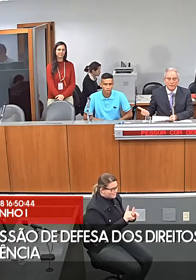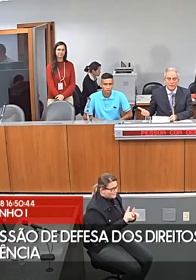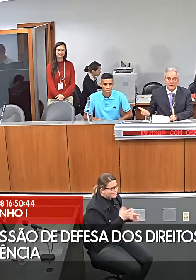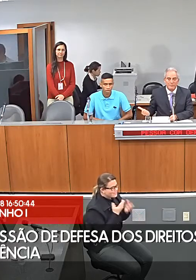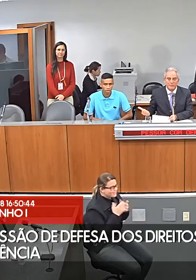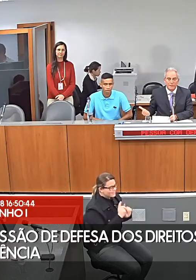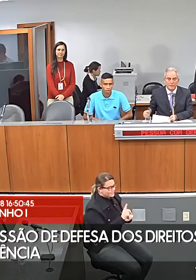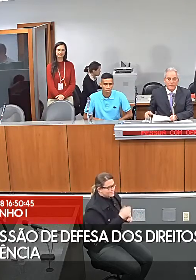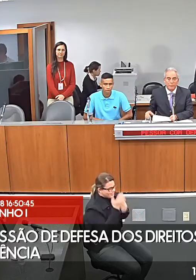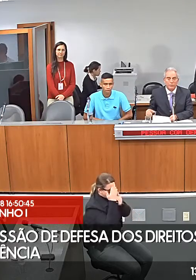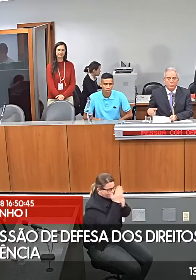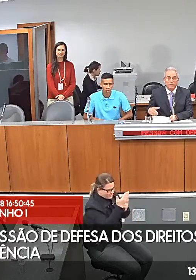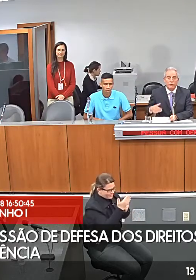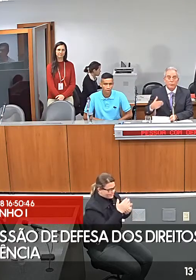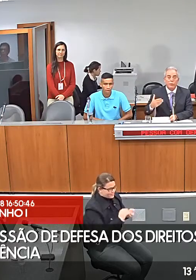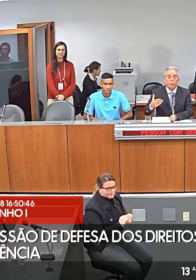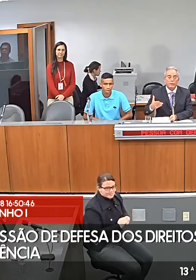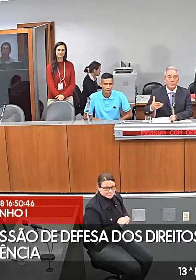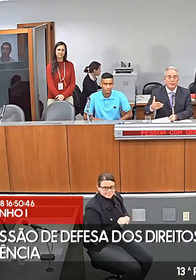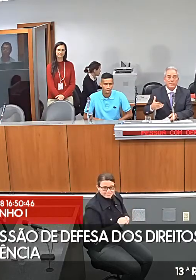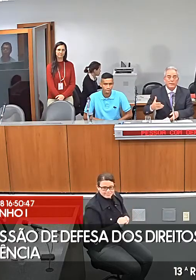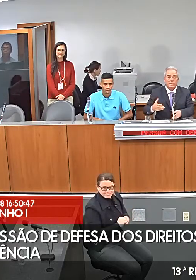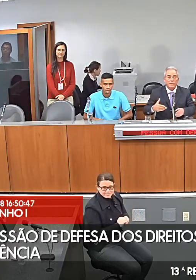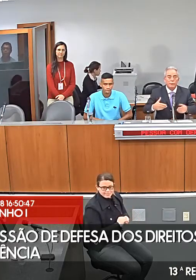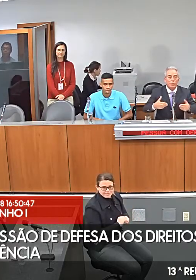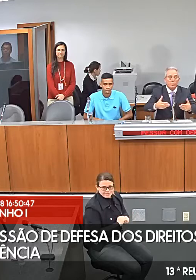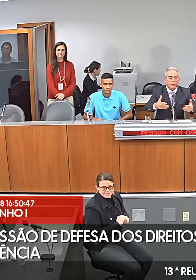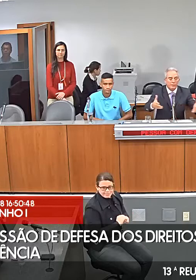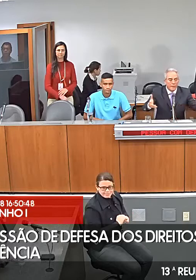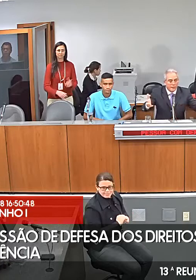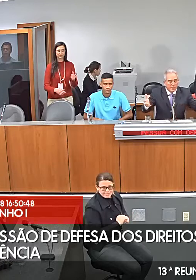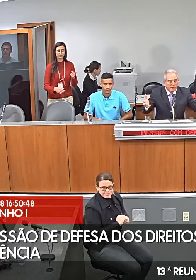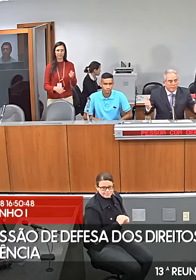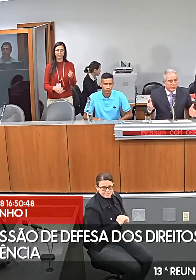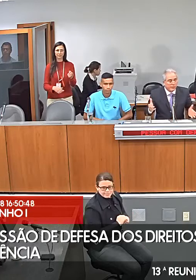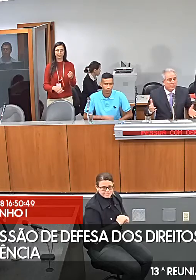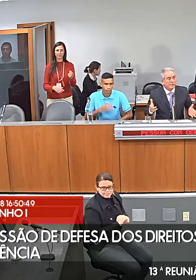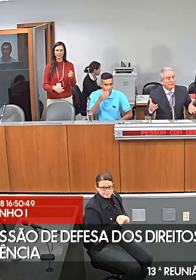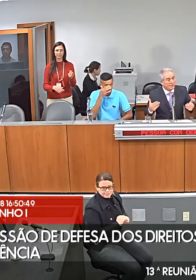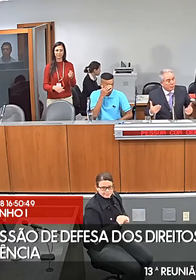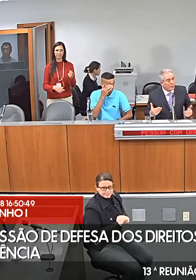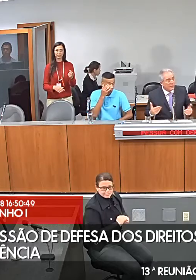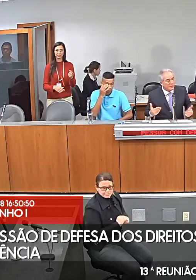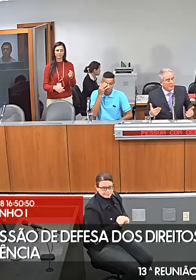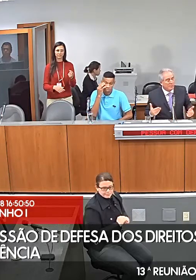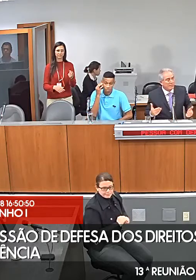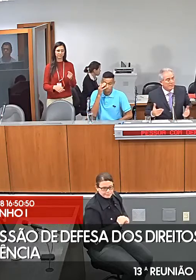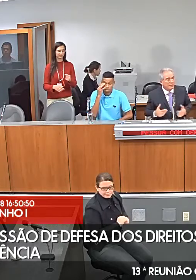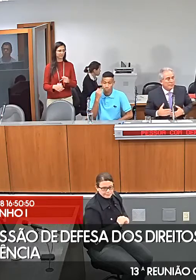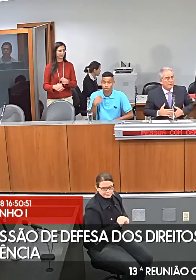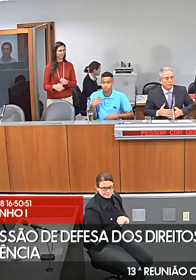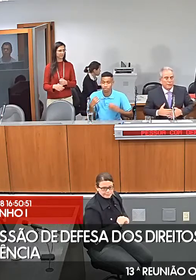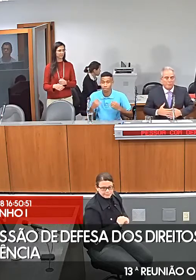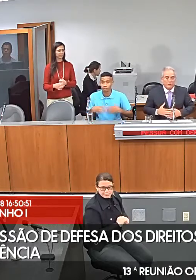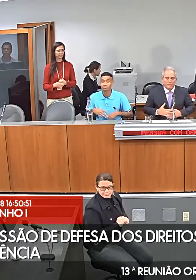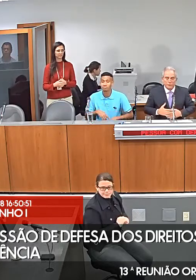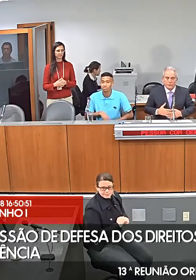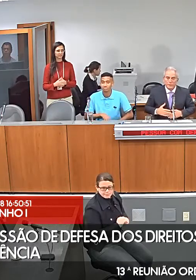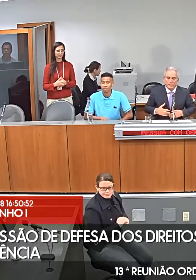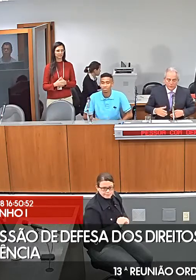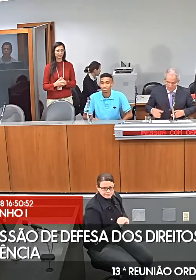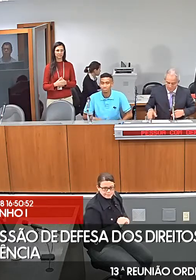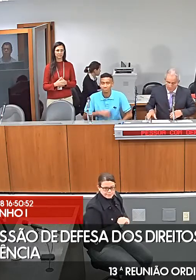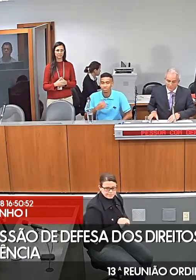ele quer assim falar. Se o Samuel gostaria de cumprimentar a vocês, estando ele aqui na mesa dos